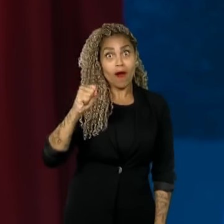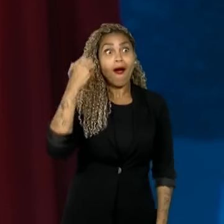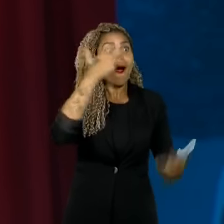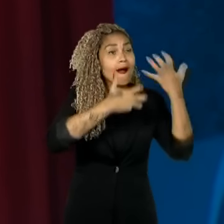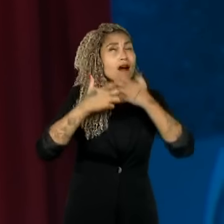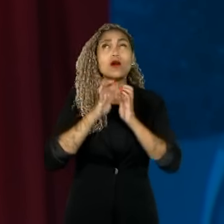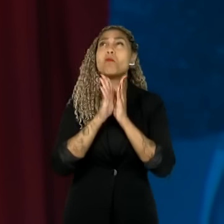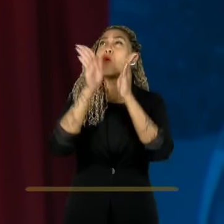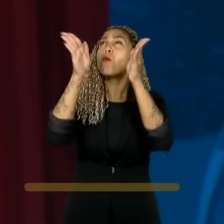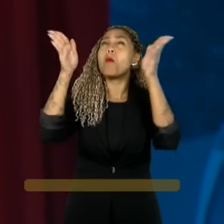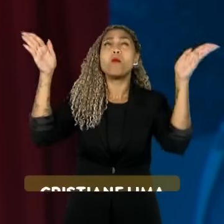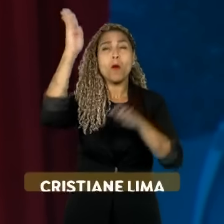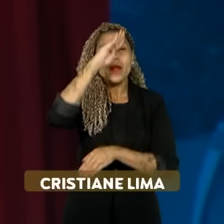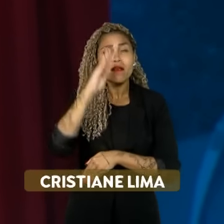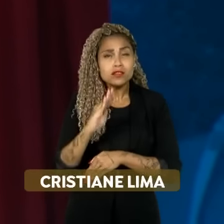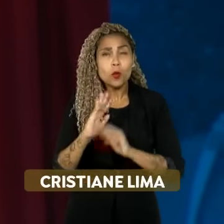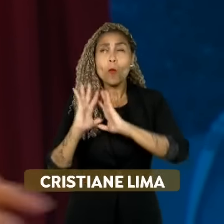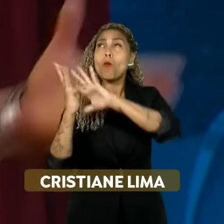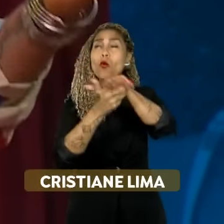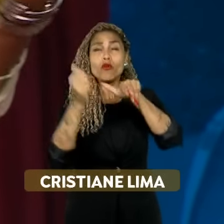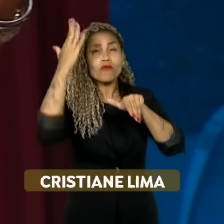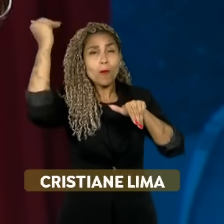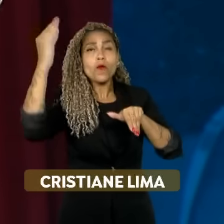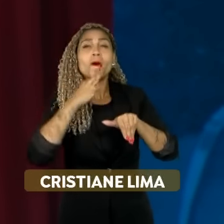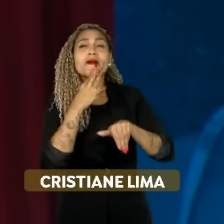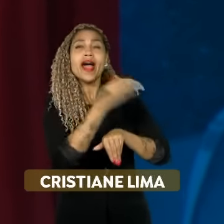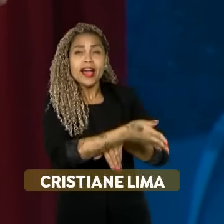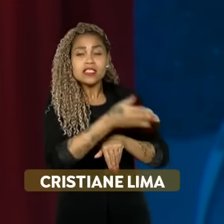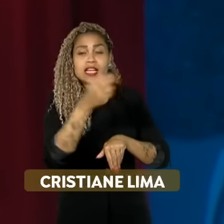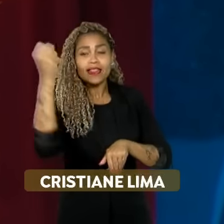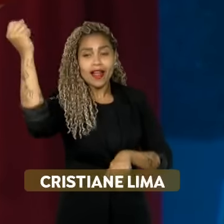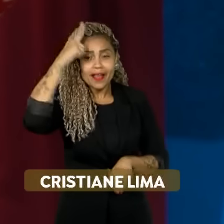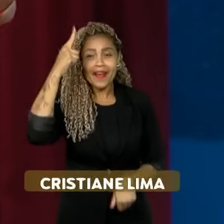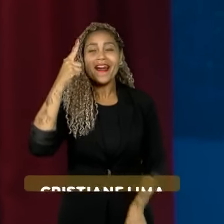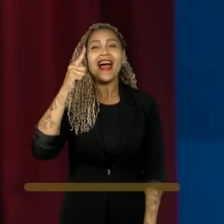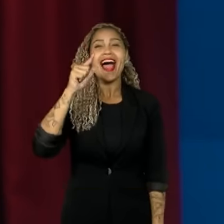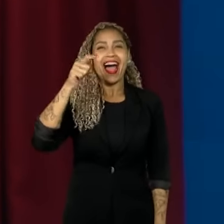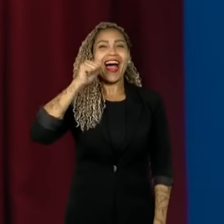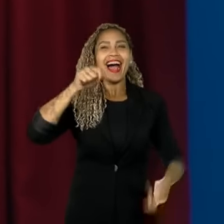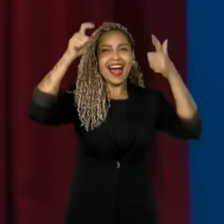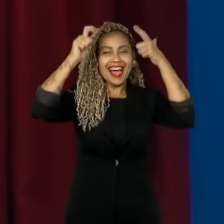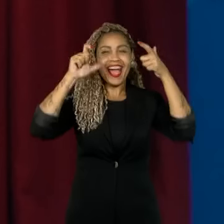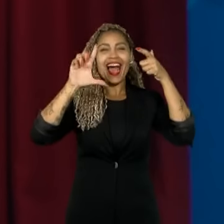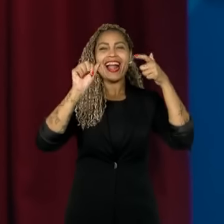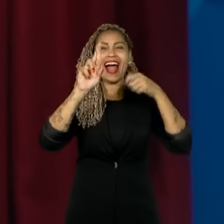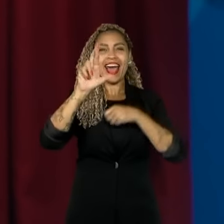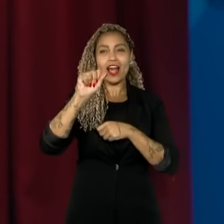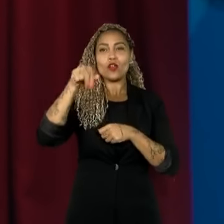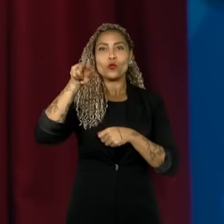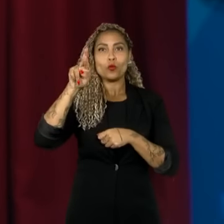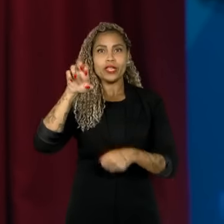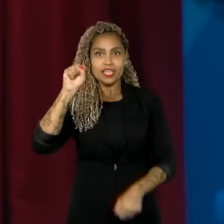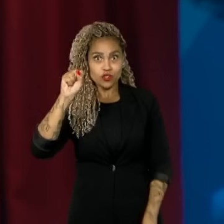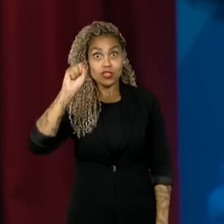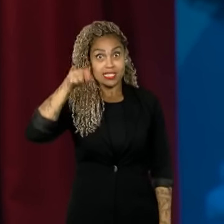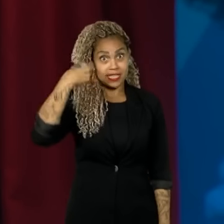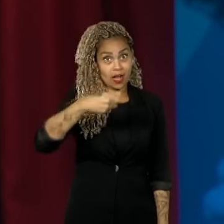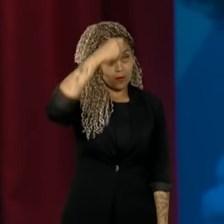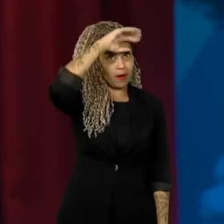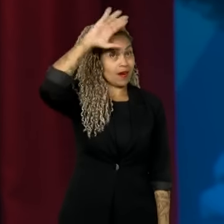hein? Com a sua força e o seu talento. Nossa rainha, Clara Nunes, também conhecida como Sabiá ou